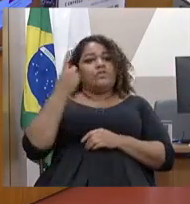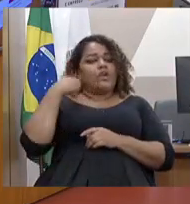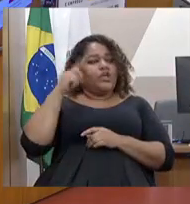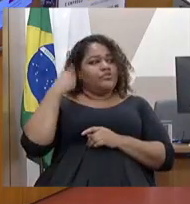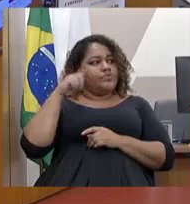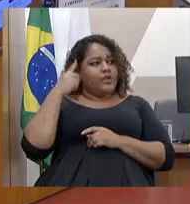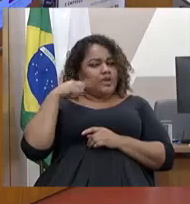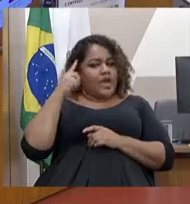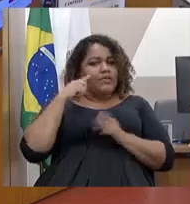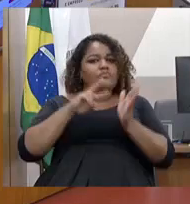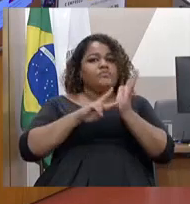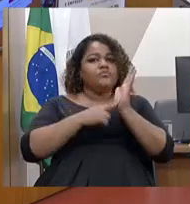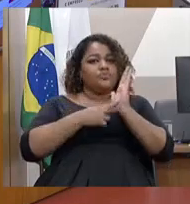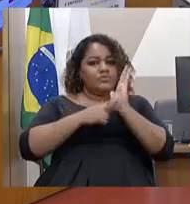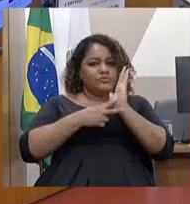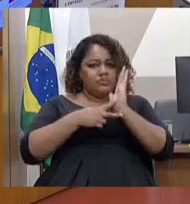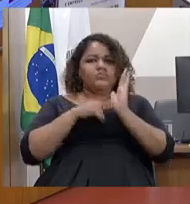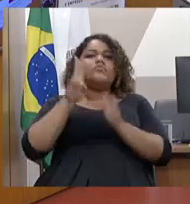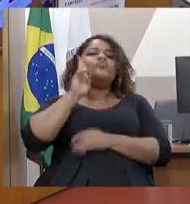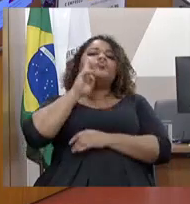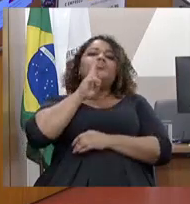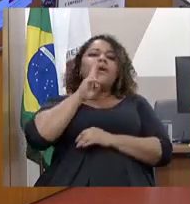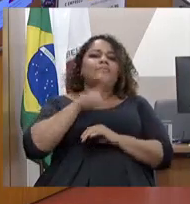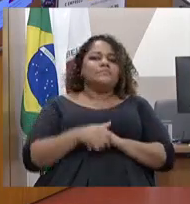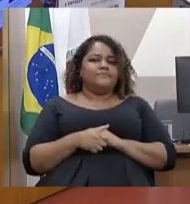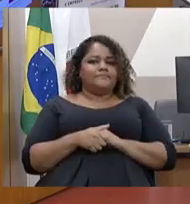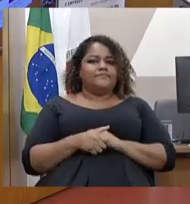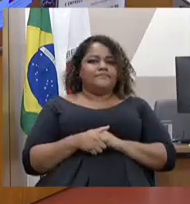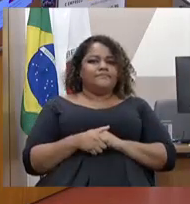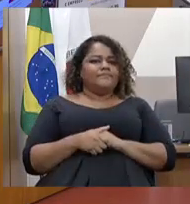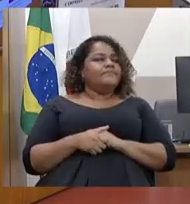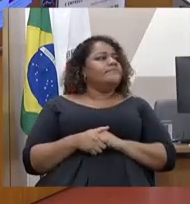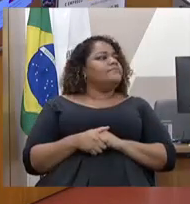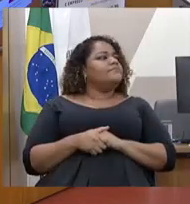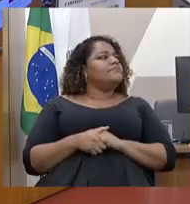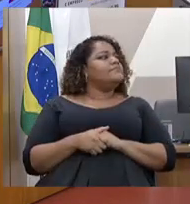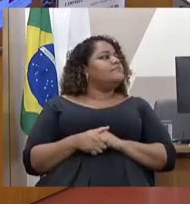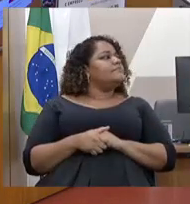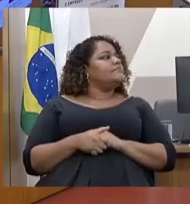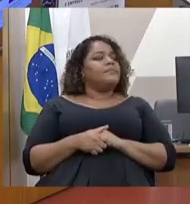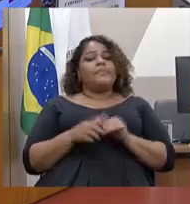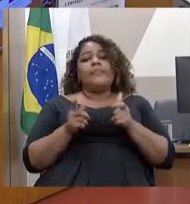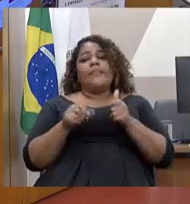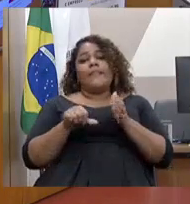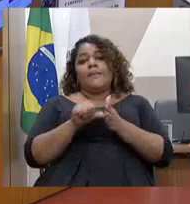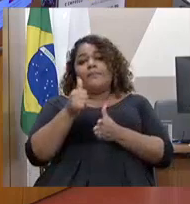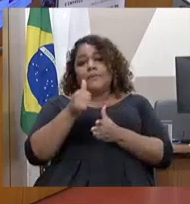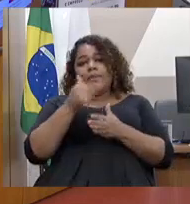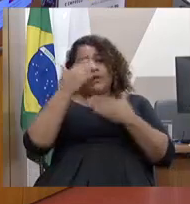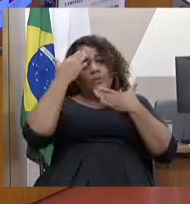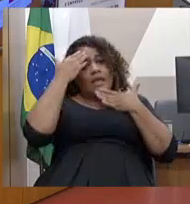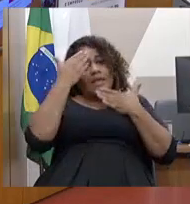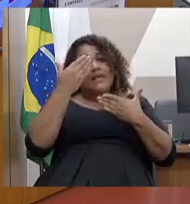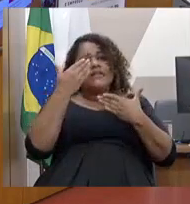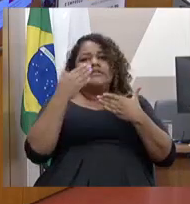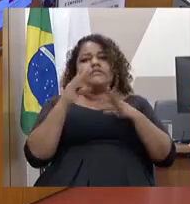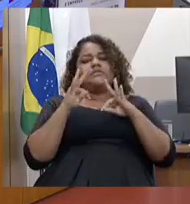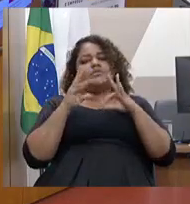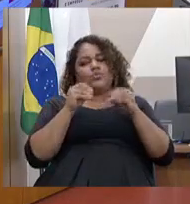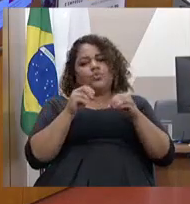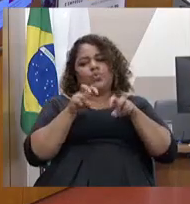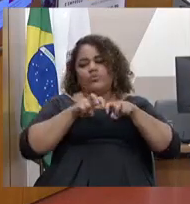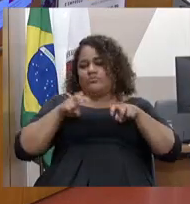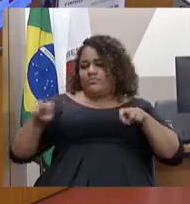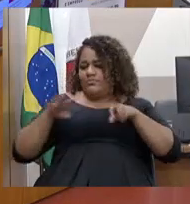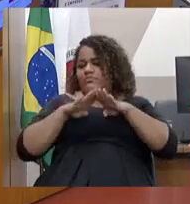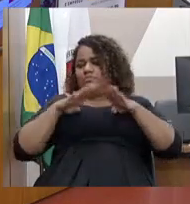Sindicato dos moveleiros marceneiro de Ubá primeiro agradecer a todos os componentes da mesa especial